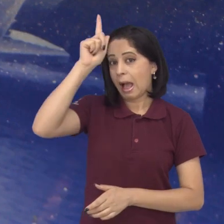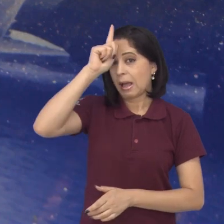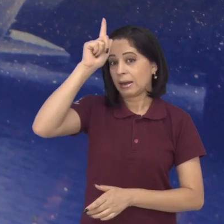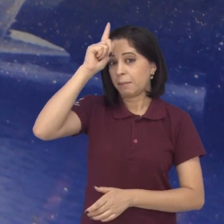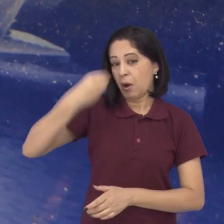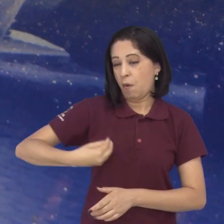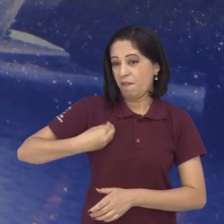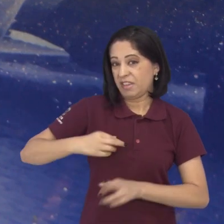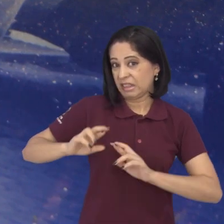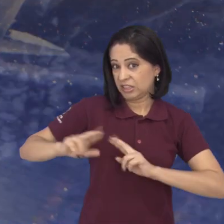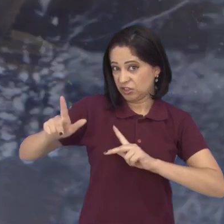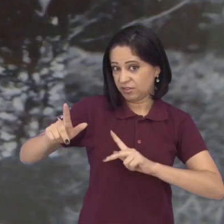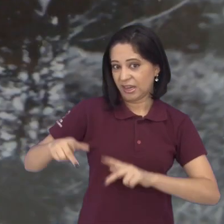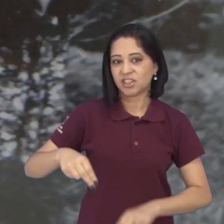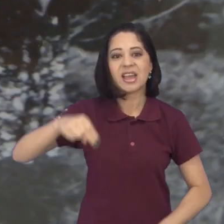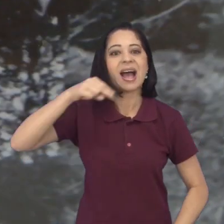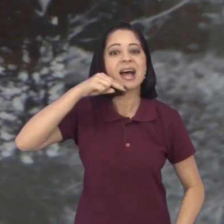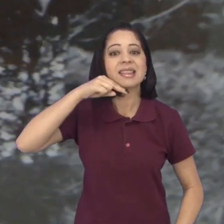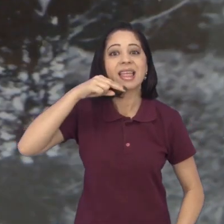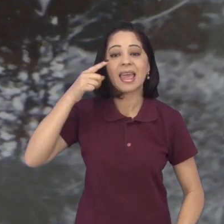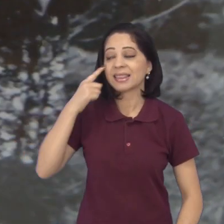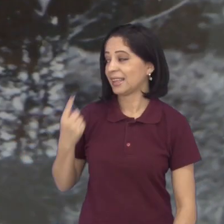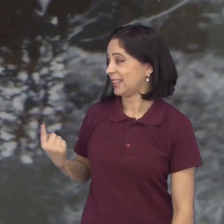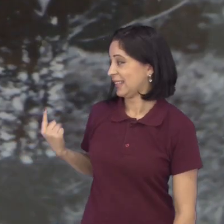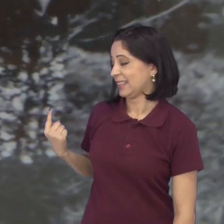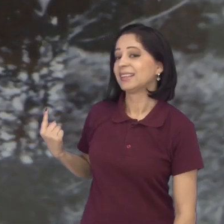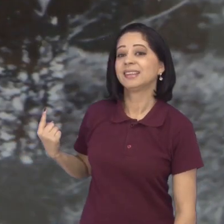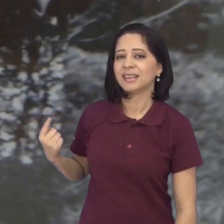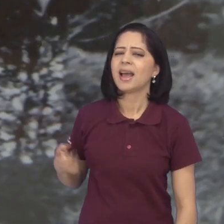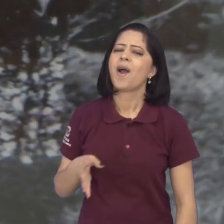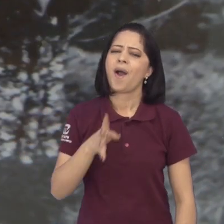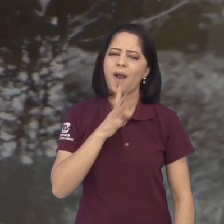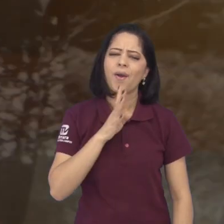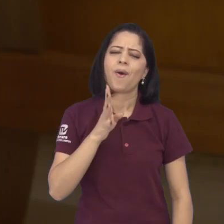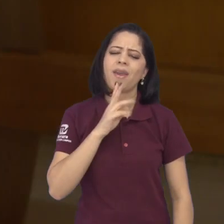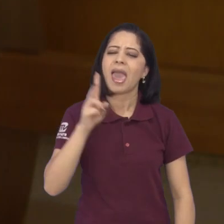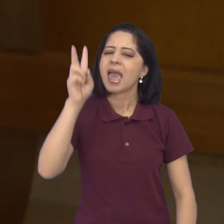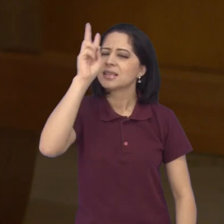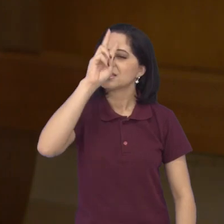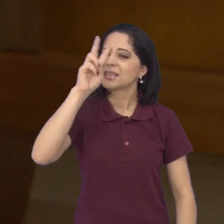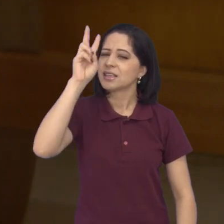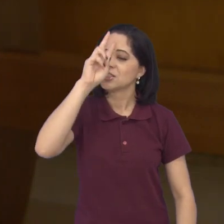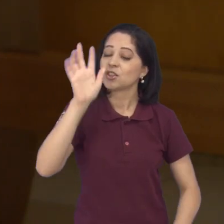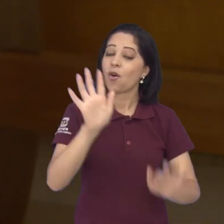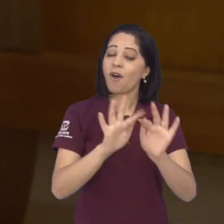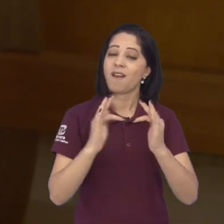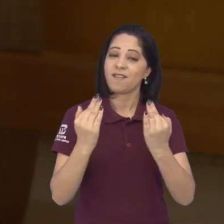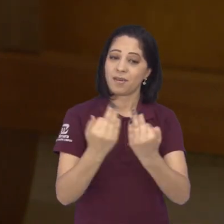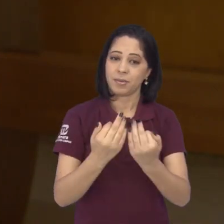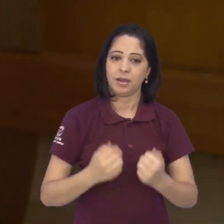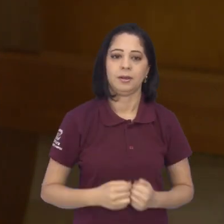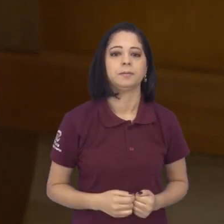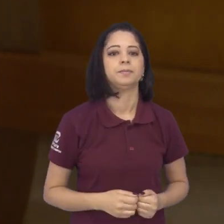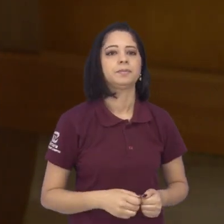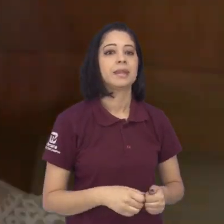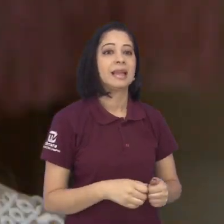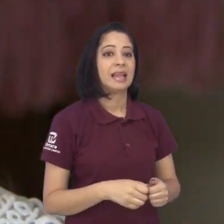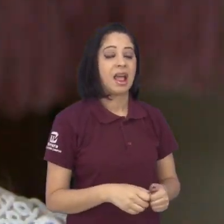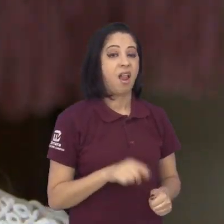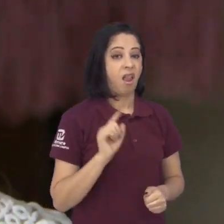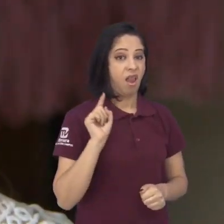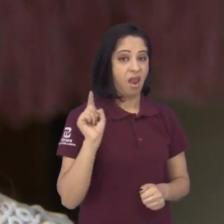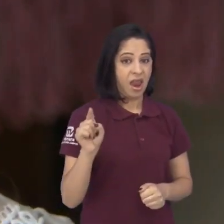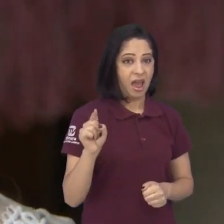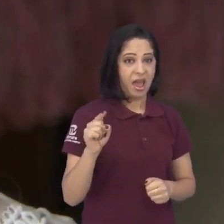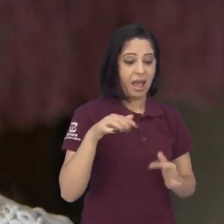em 1924, o alemão viveu uma realidade diferente. A neta, Cristina, conhece os primeiros passos do